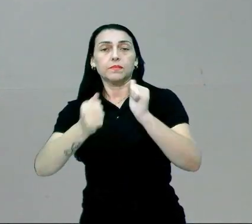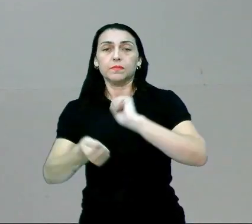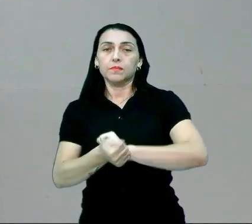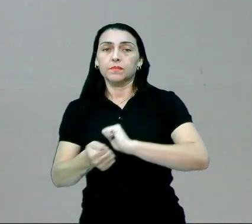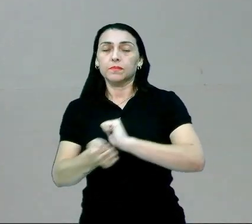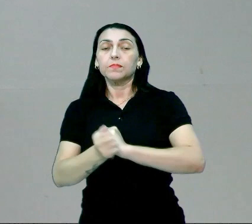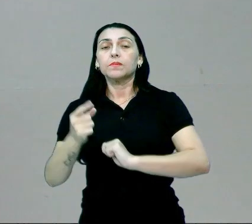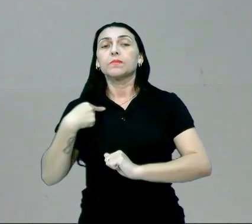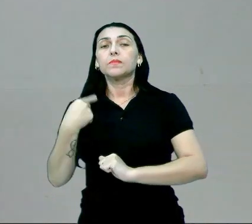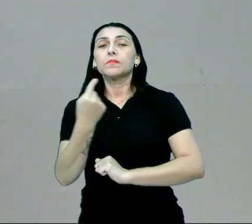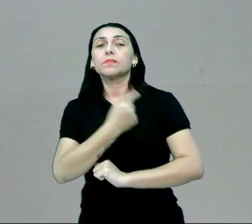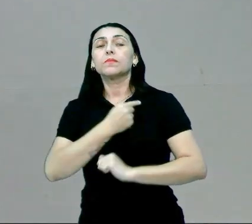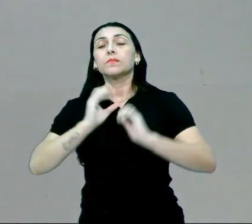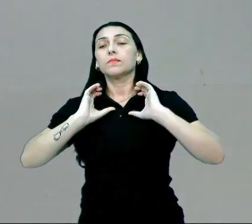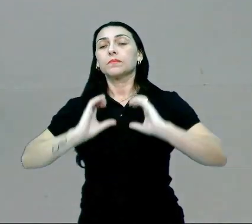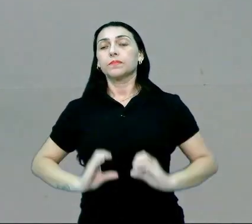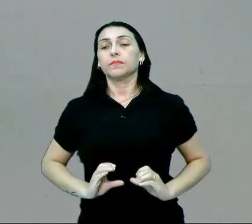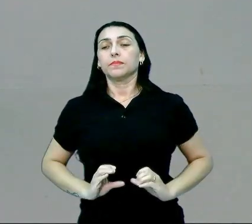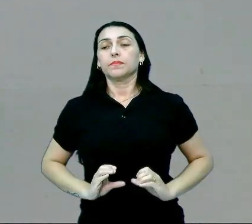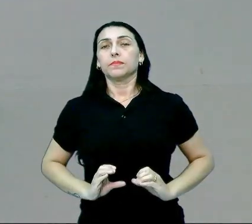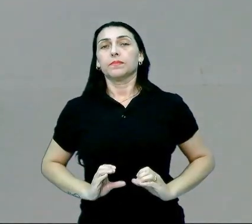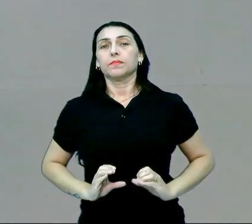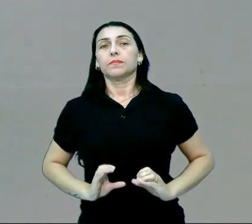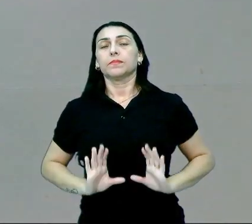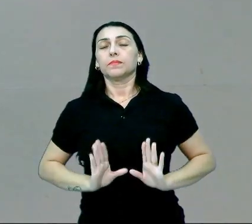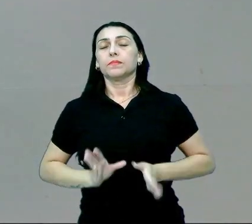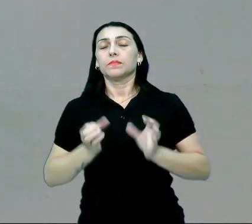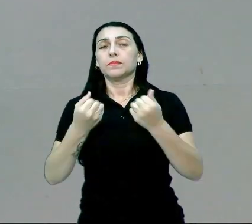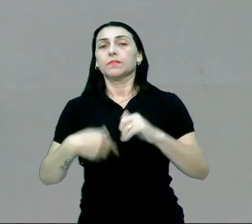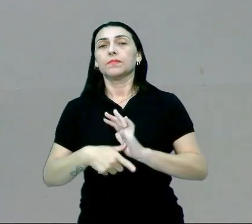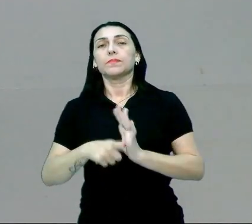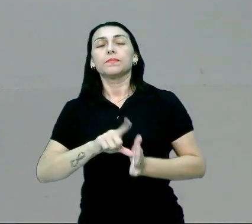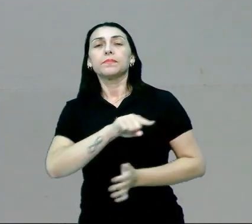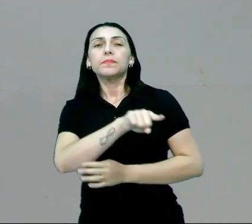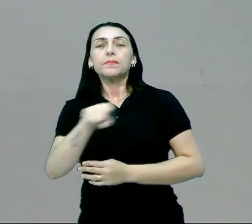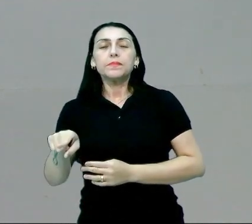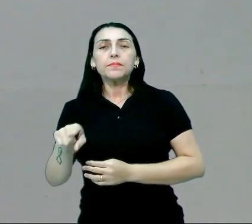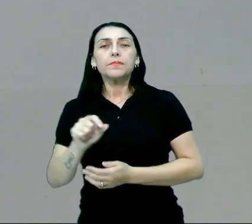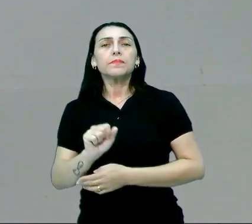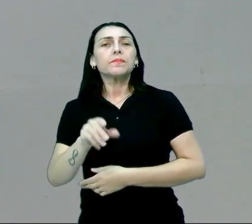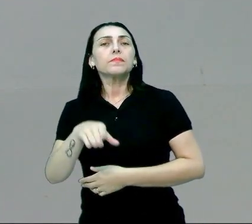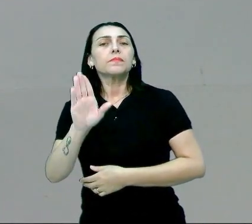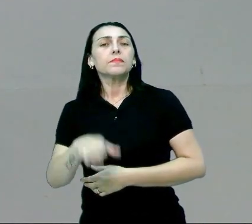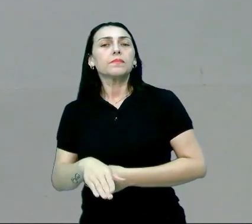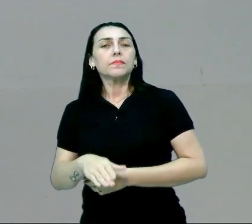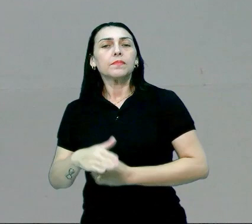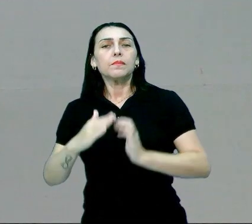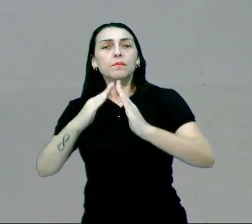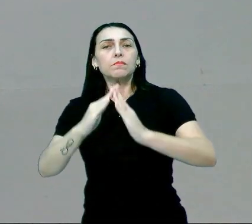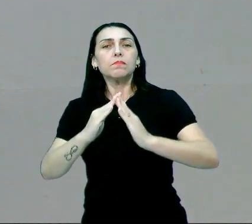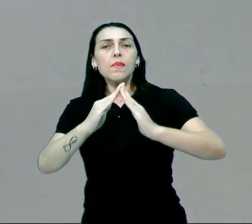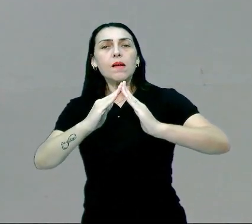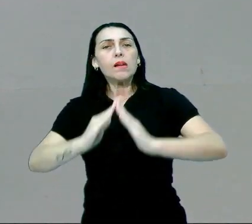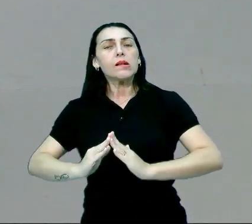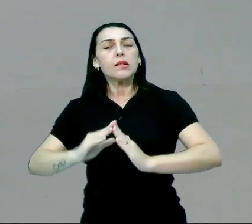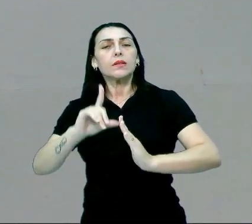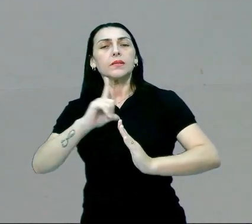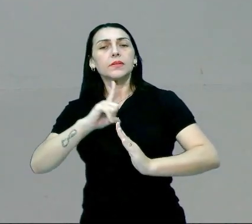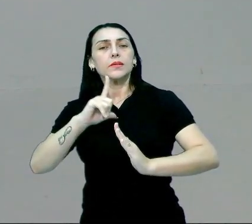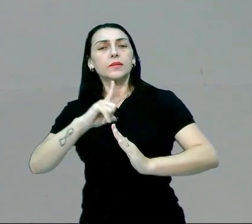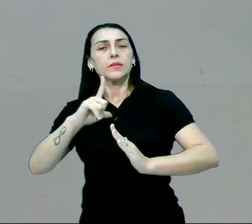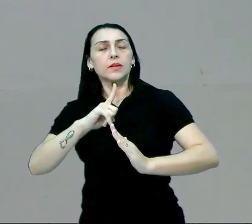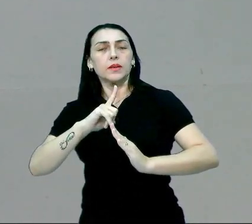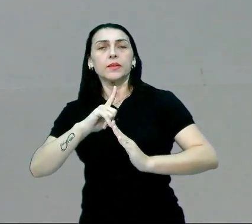associados à nossa cidadania. Como eu expliquei anteriormente a vocês, quem está ali na favela possui,